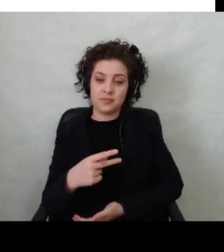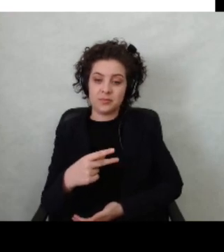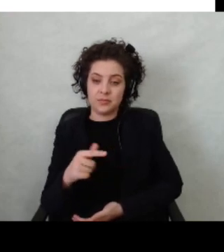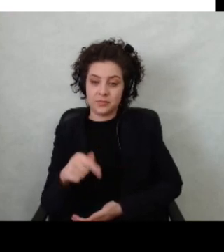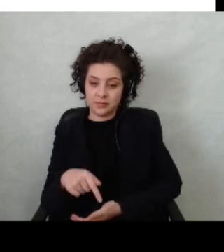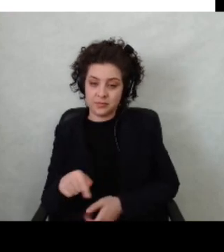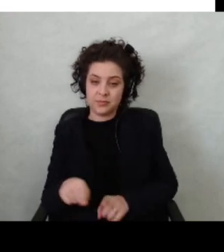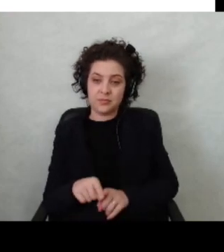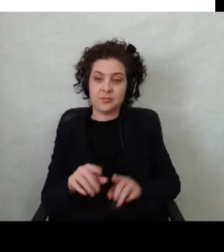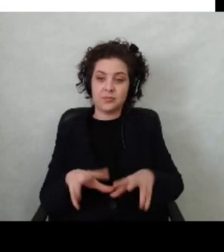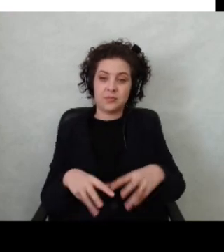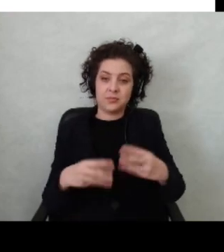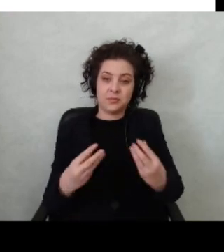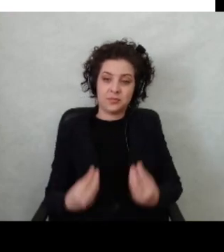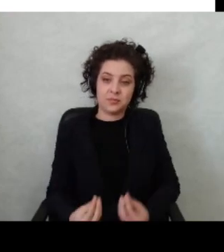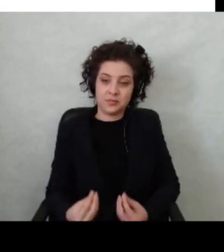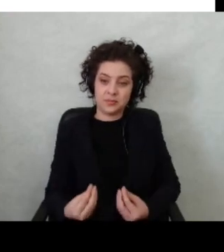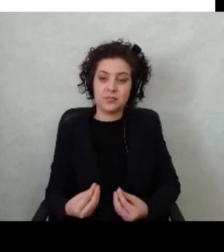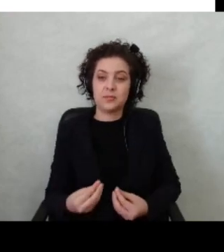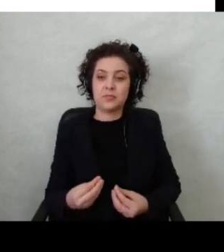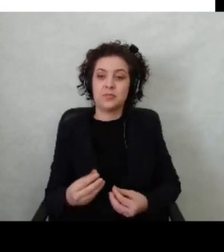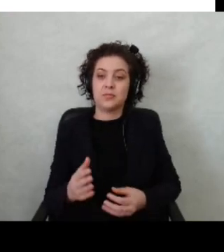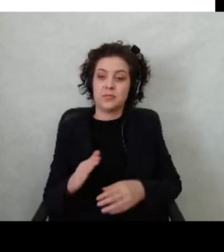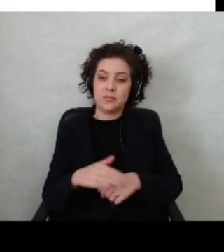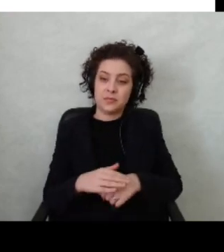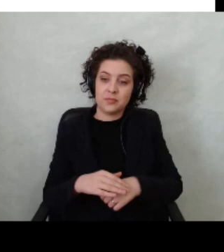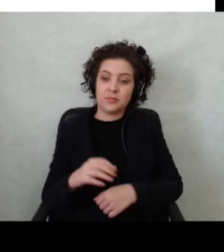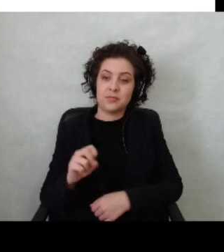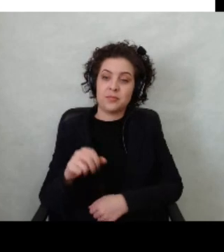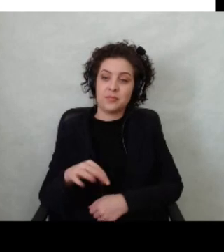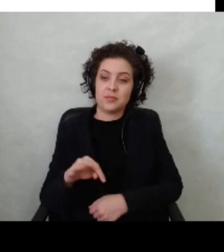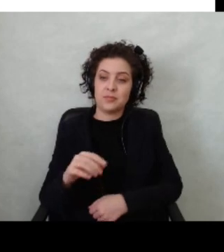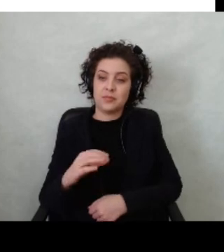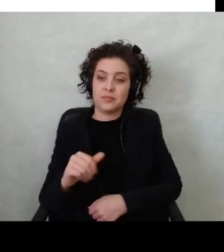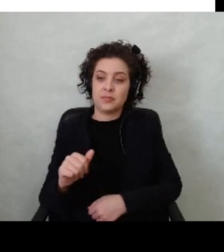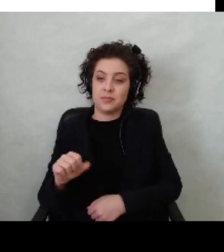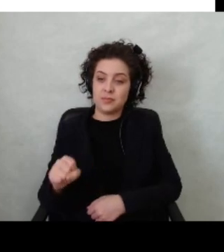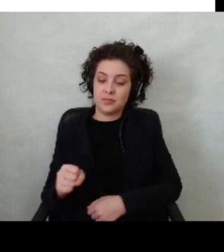permitir a realização desse projeto, e a Santa Casa, né, por me apoiar